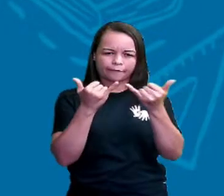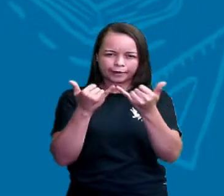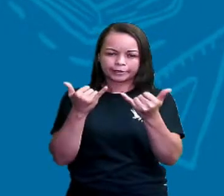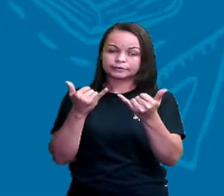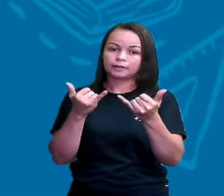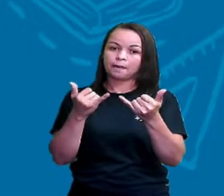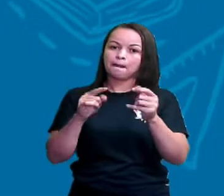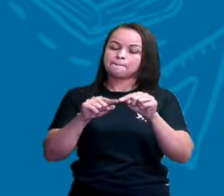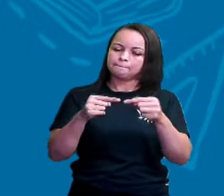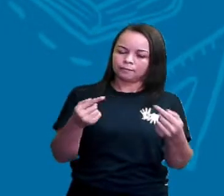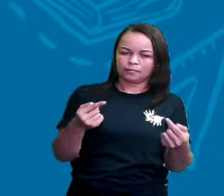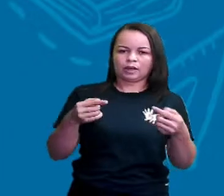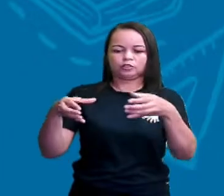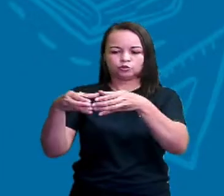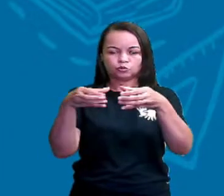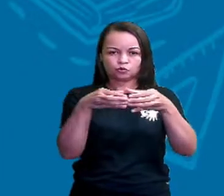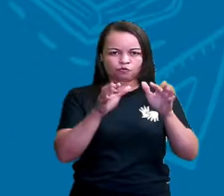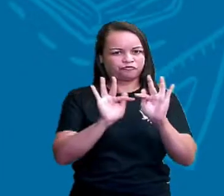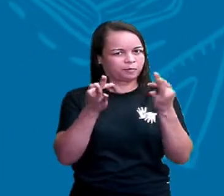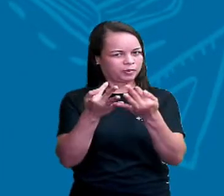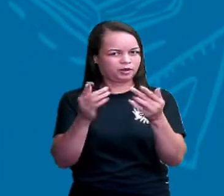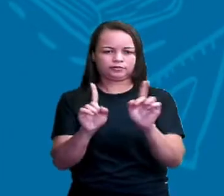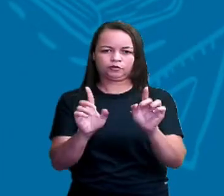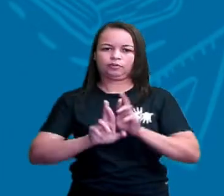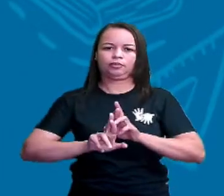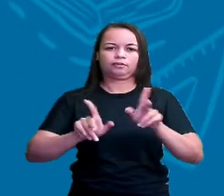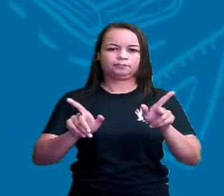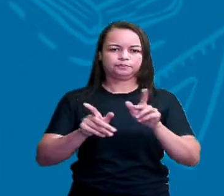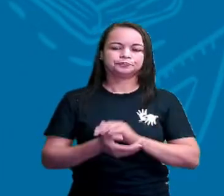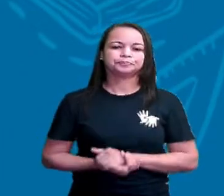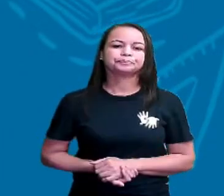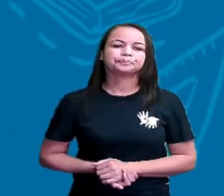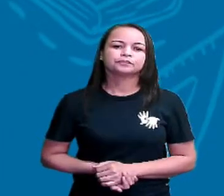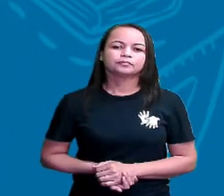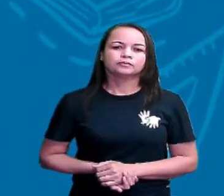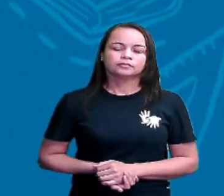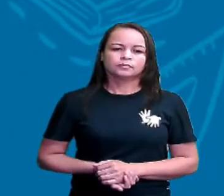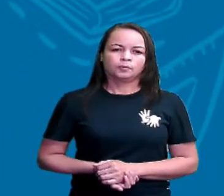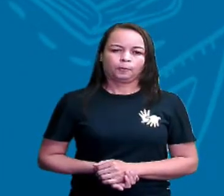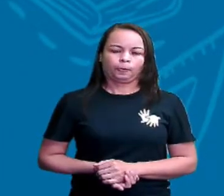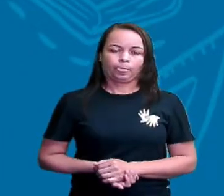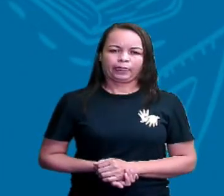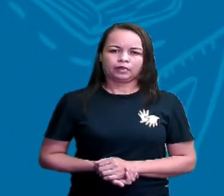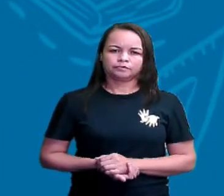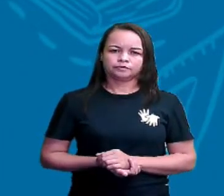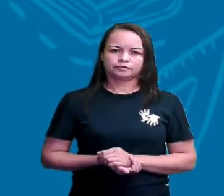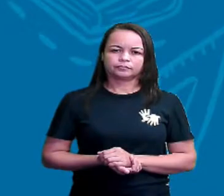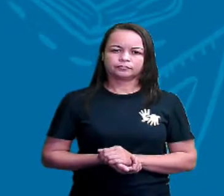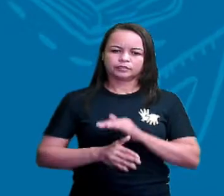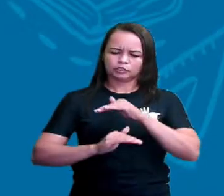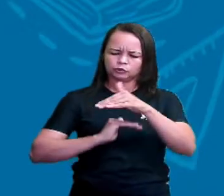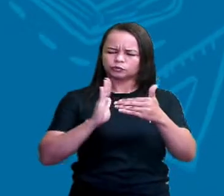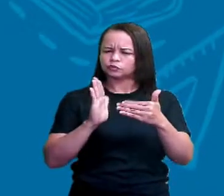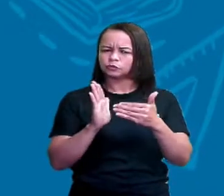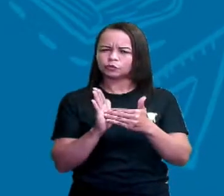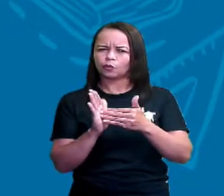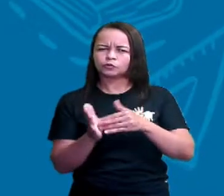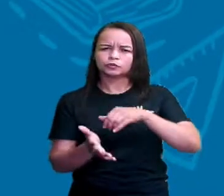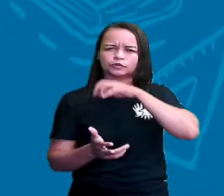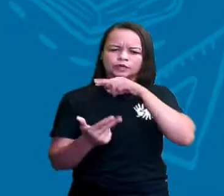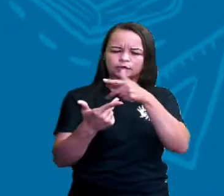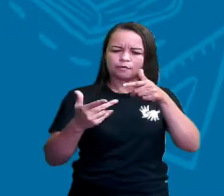vão ser da mesma família, tá certo? Será que todos os animais do mundo, do nosso